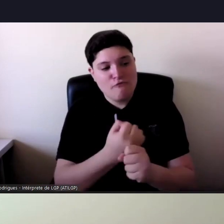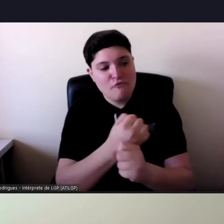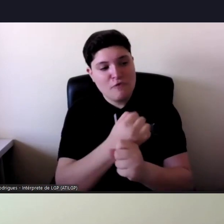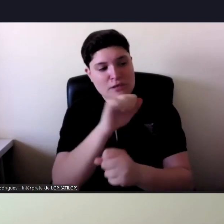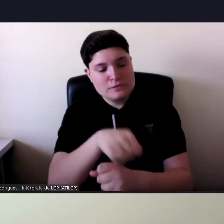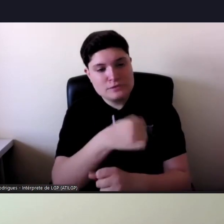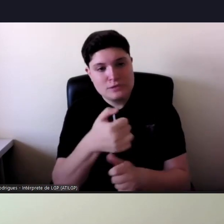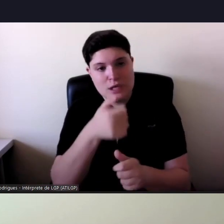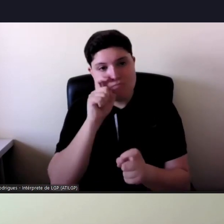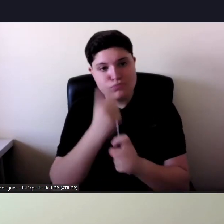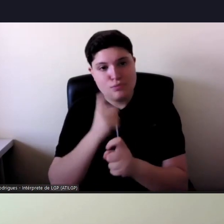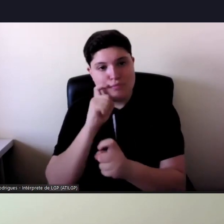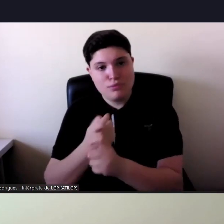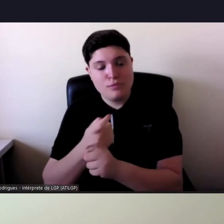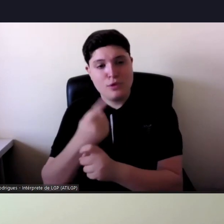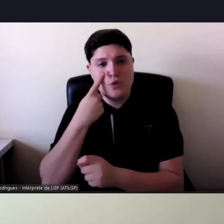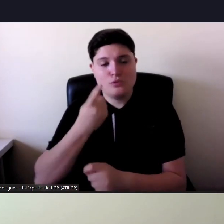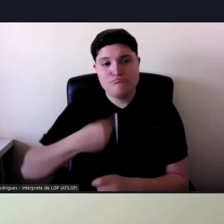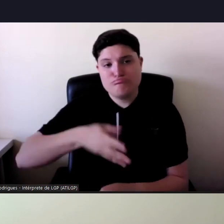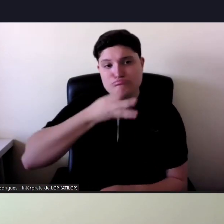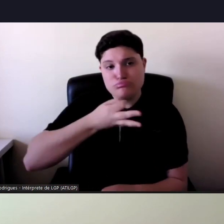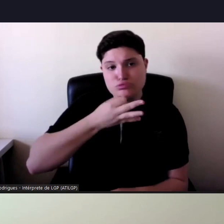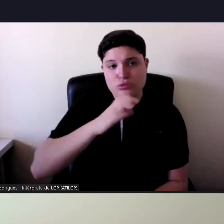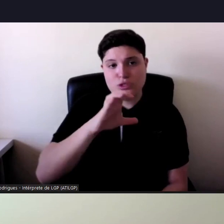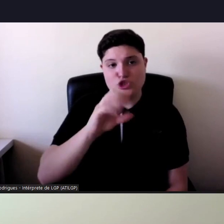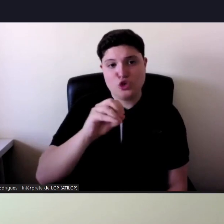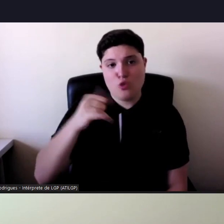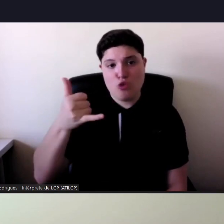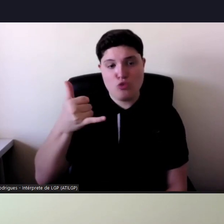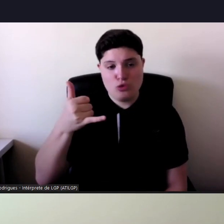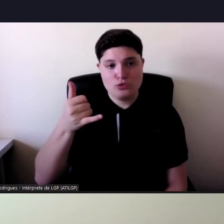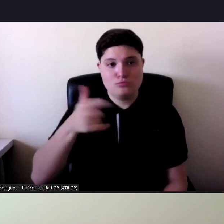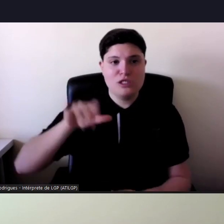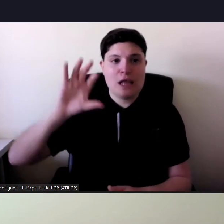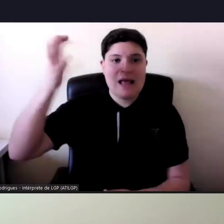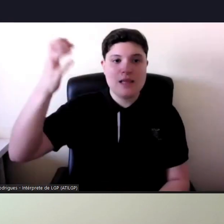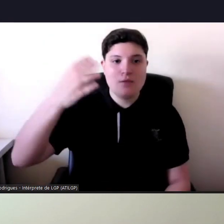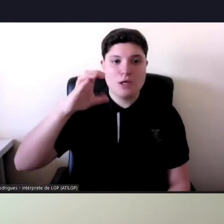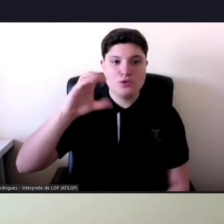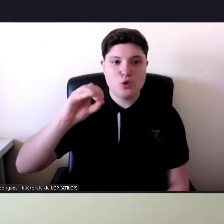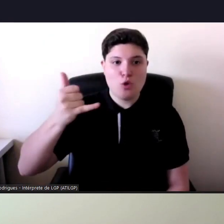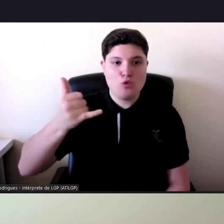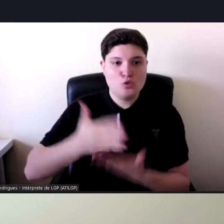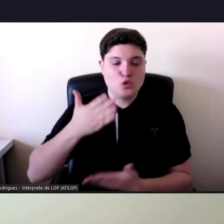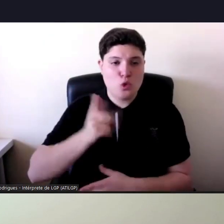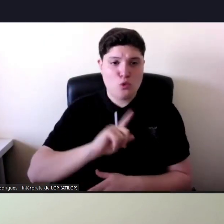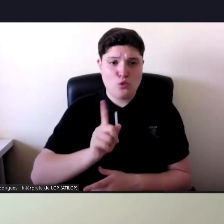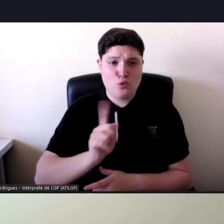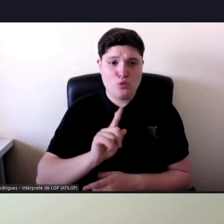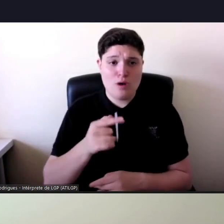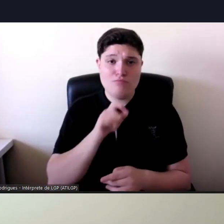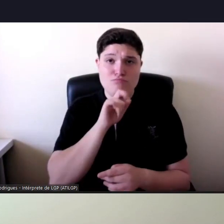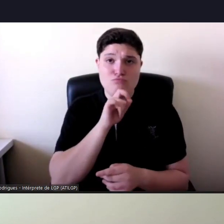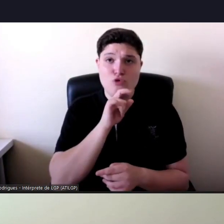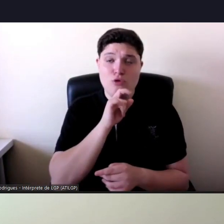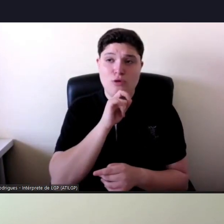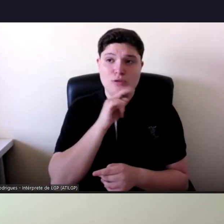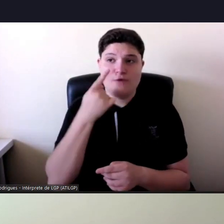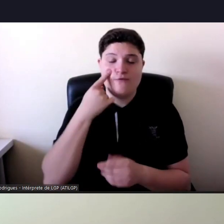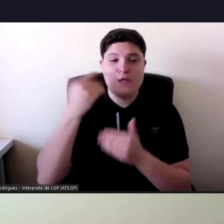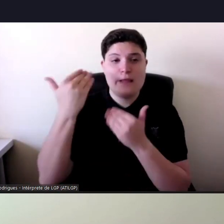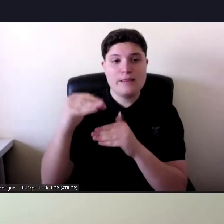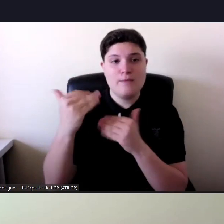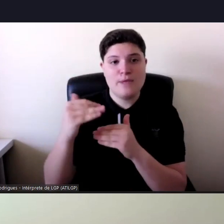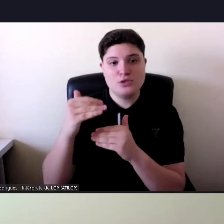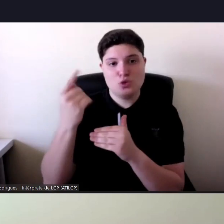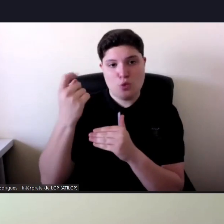fluxos, e o desígnio será em sintonia com a agenda europeia e a portuguesa para o